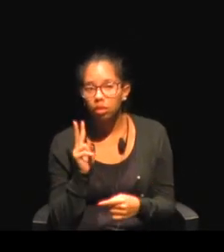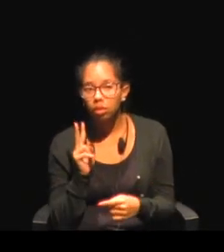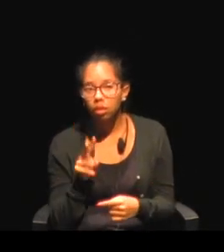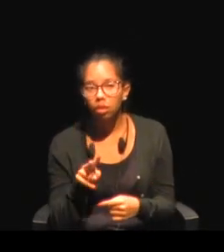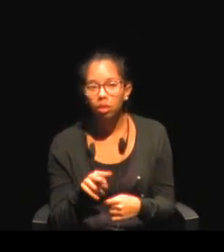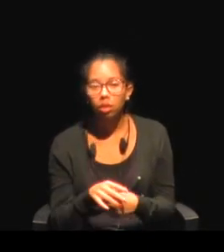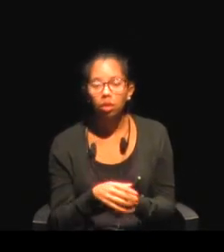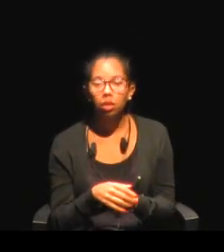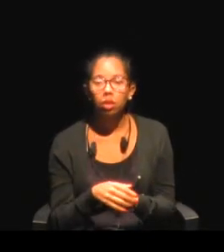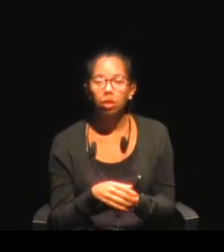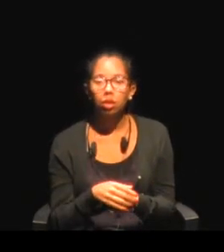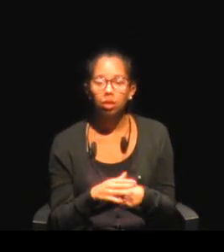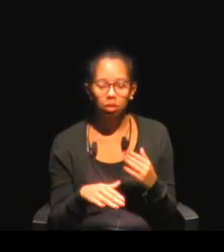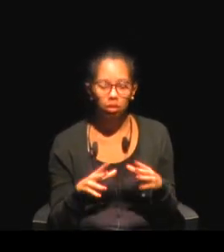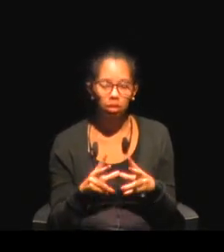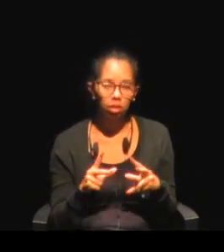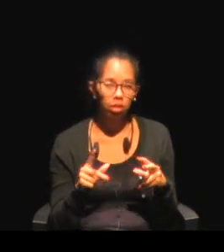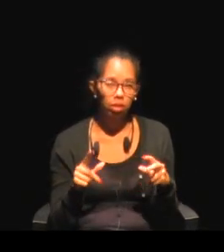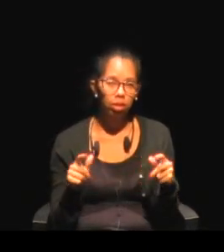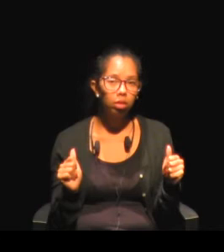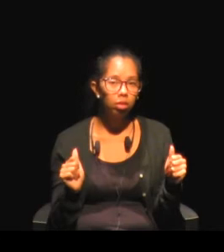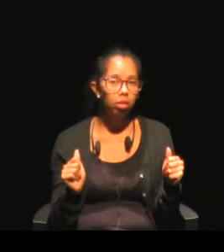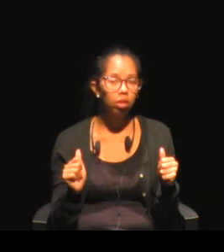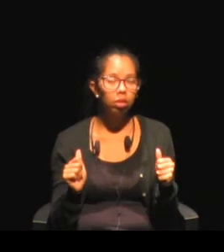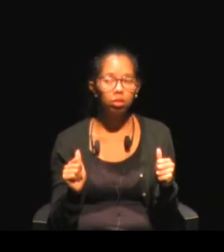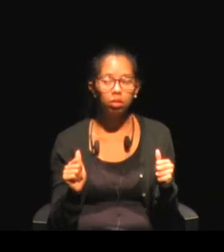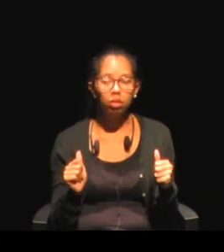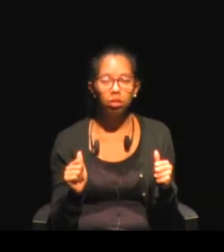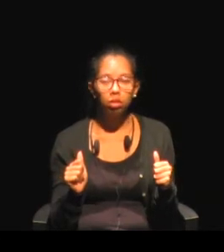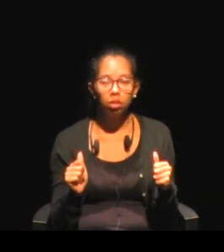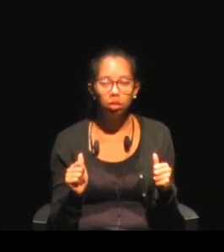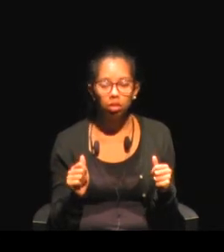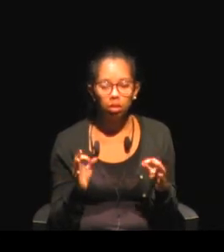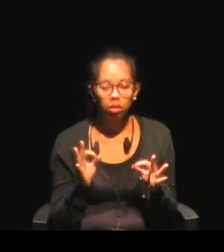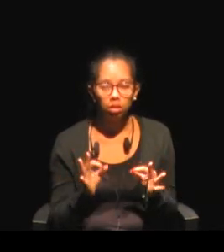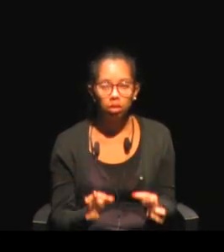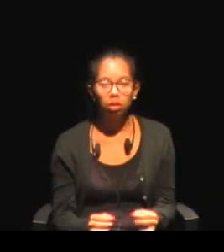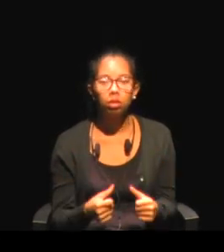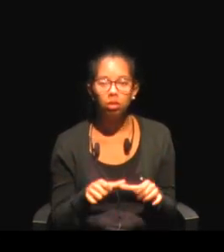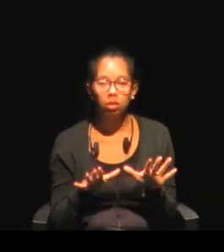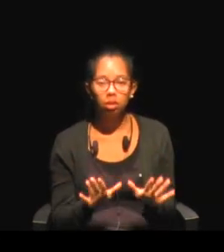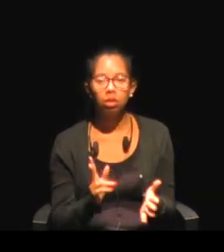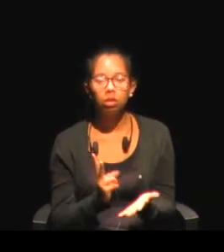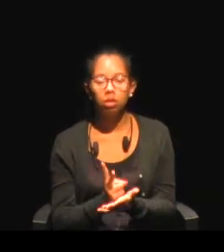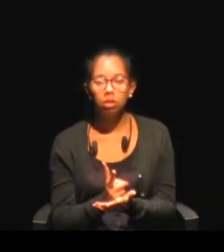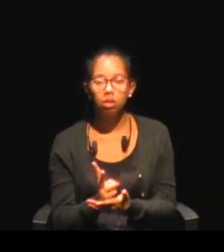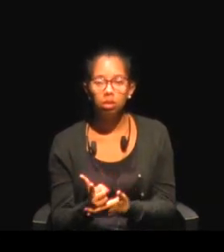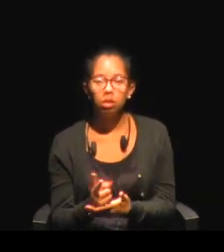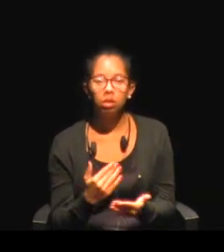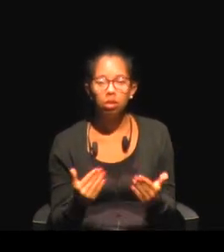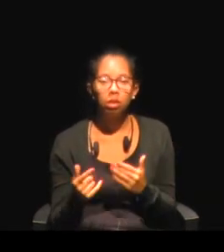vegetal, a gente só ele desaparece, quer dizer, e garante, né,